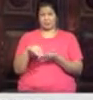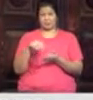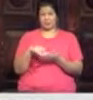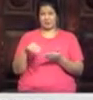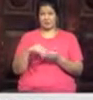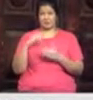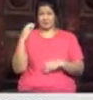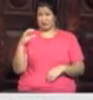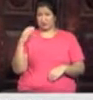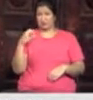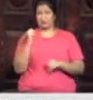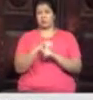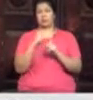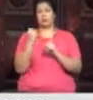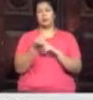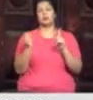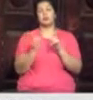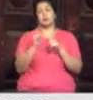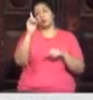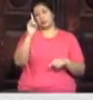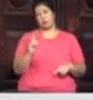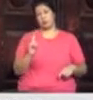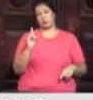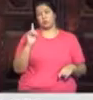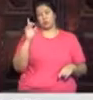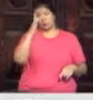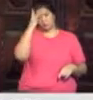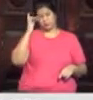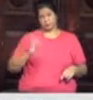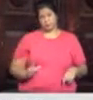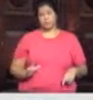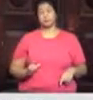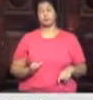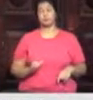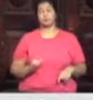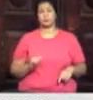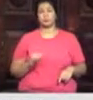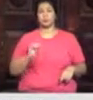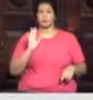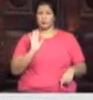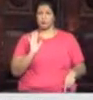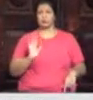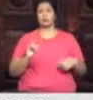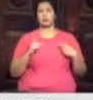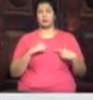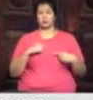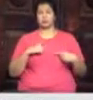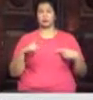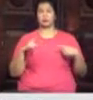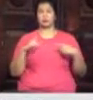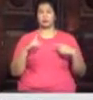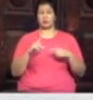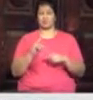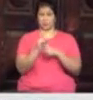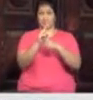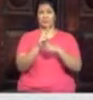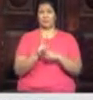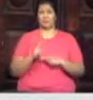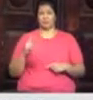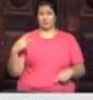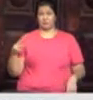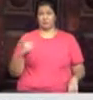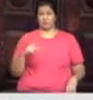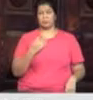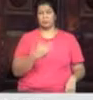Humanos. Porém, na avaliação dos servidores, que se fizeram representar por sua associação na audiência de hoje, com